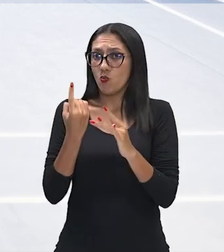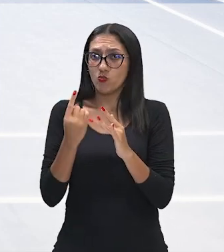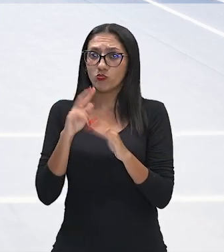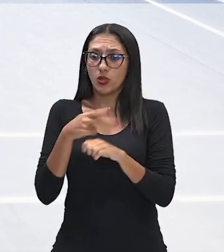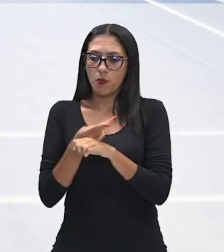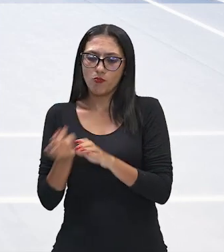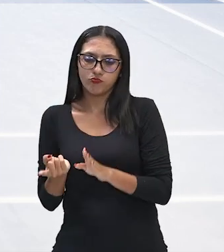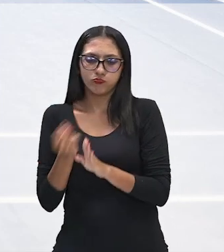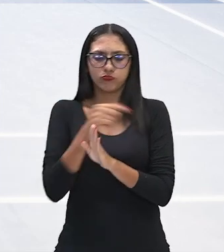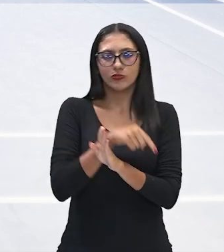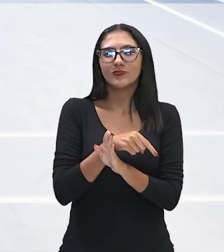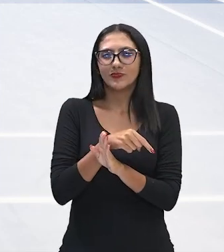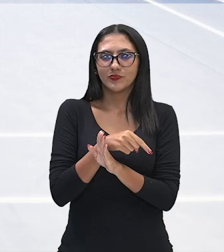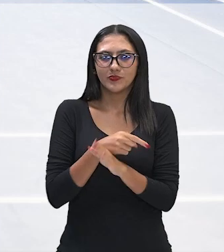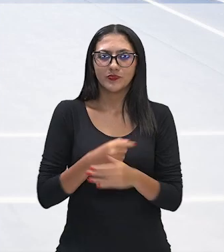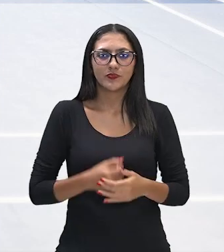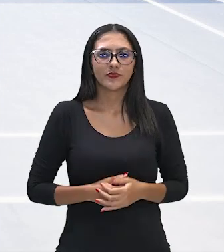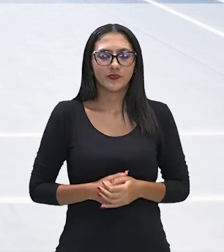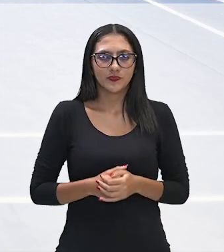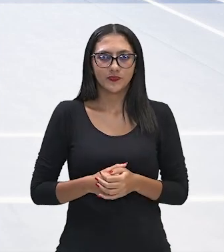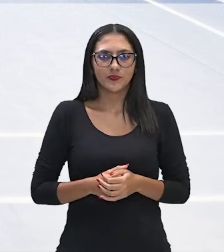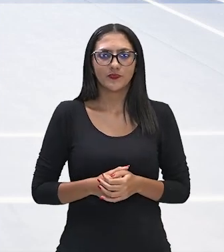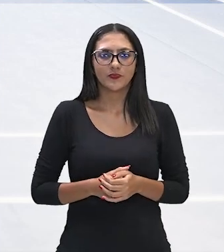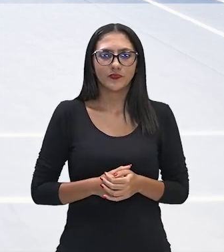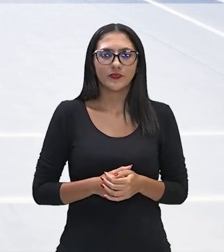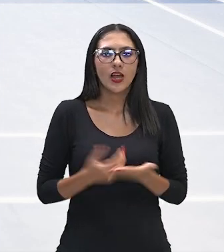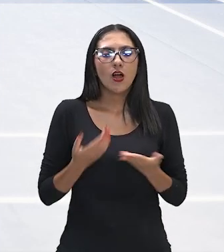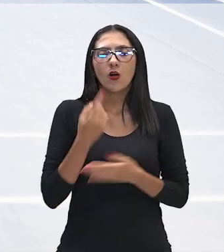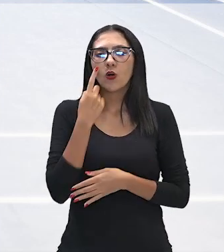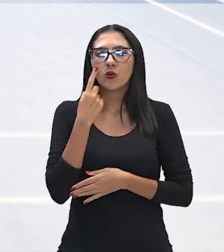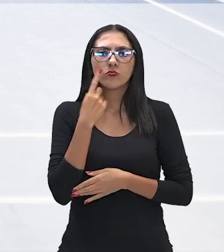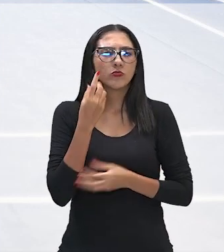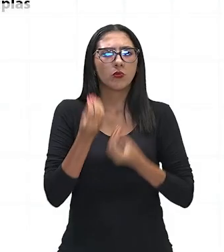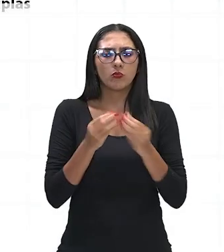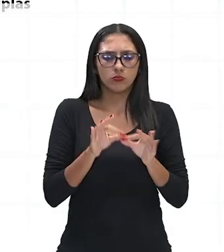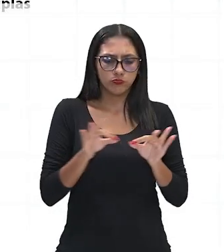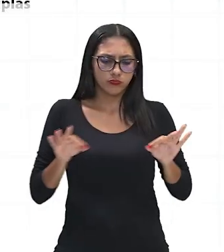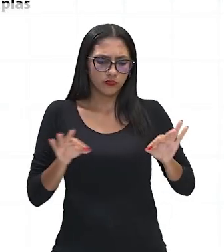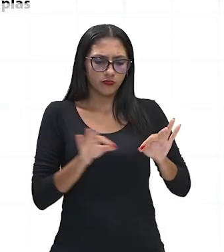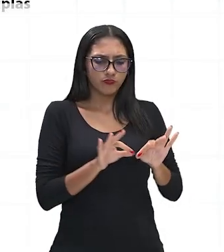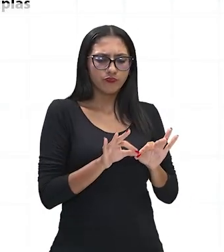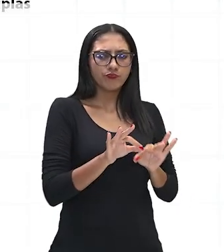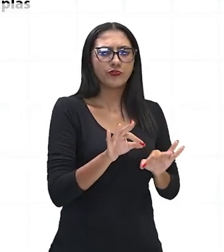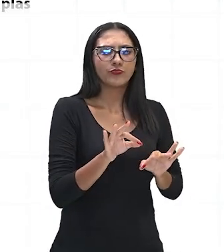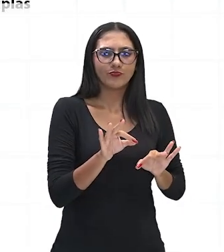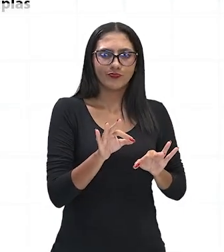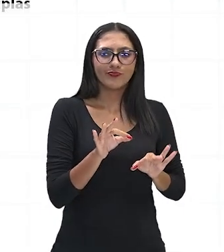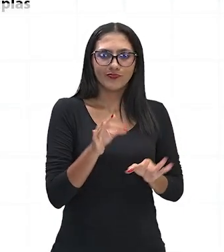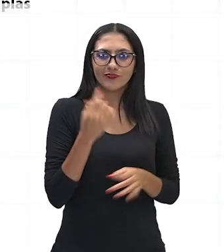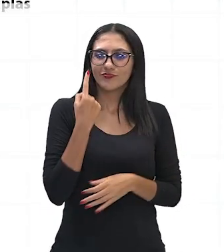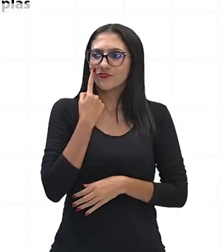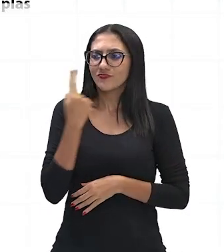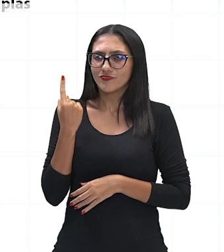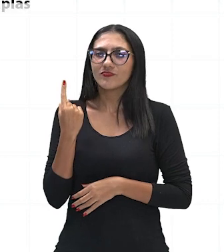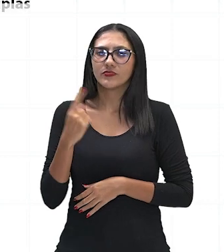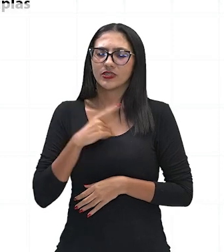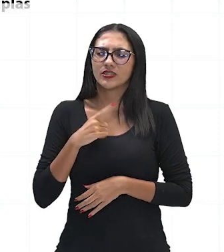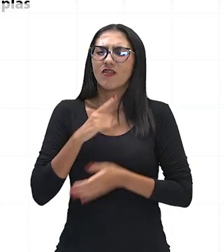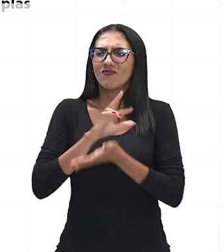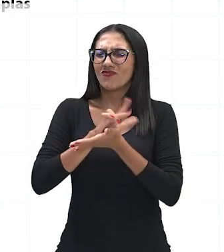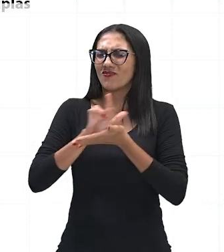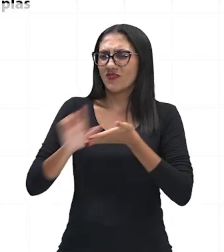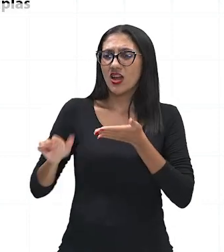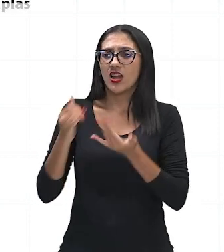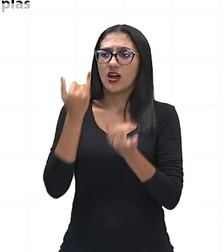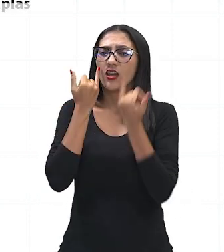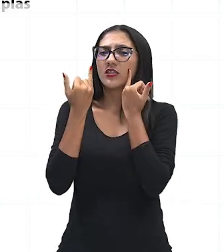um pouco mais sobre as dimensões dessa quadra, vocês vão observar aí, né, que existem muitas informações,